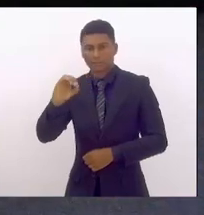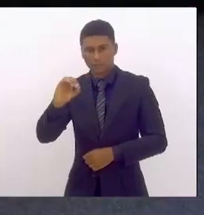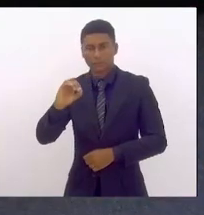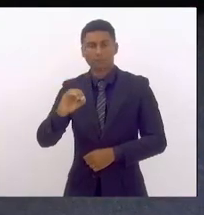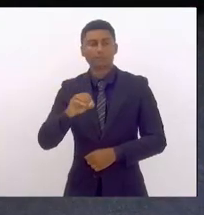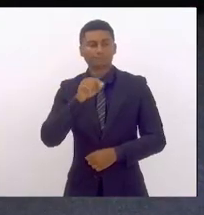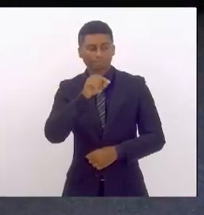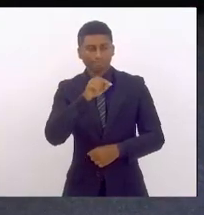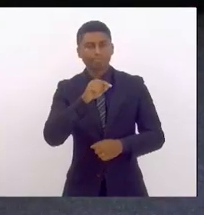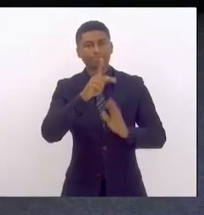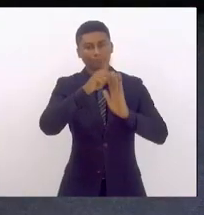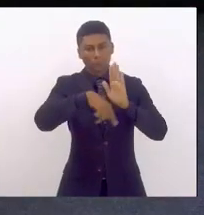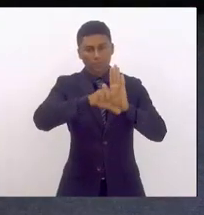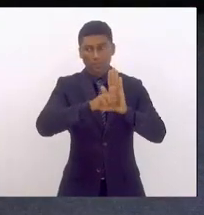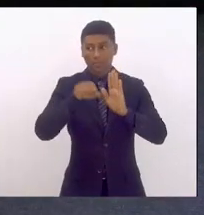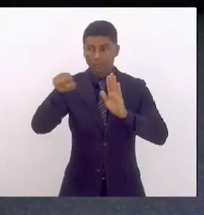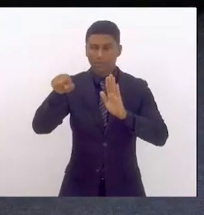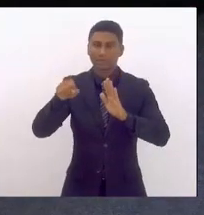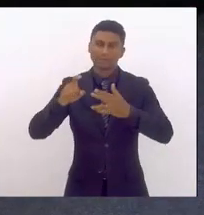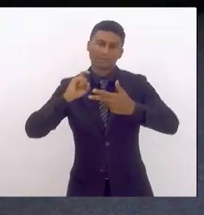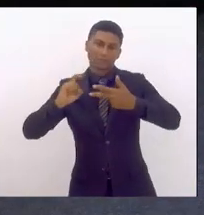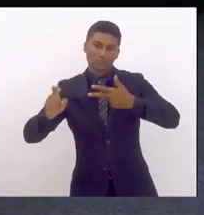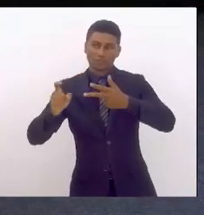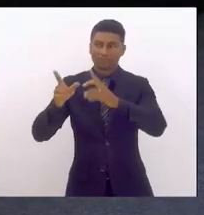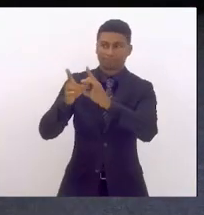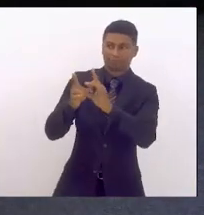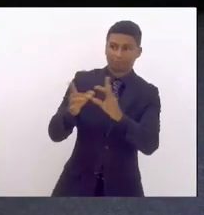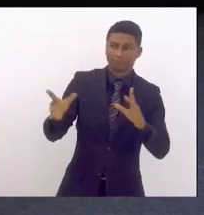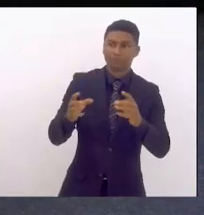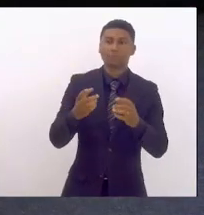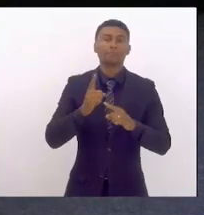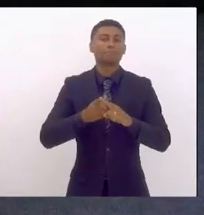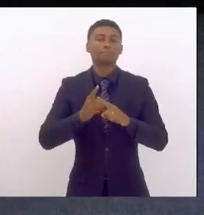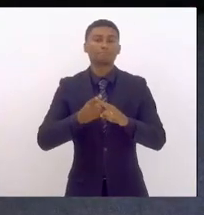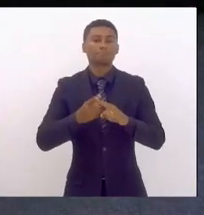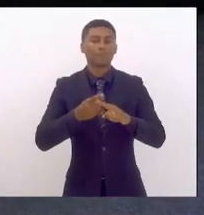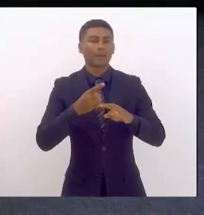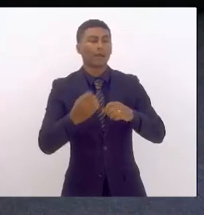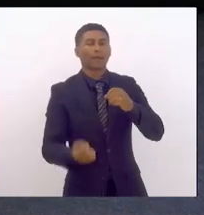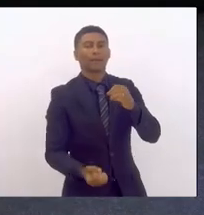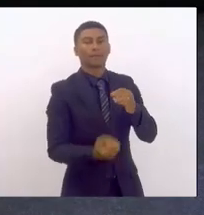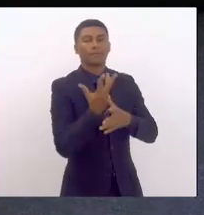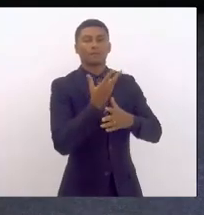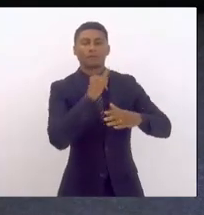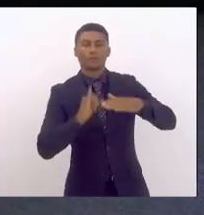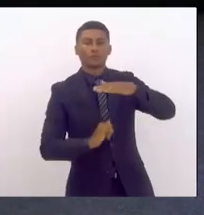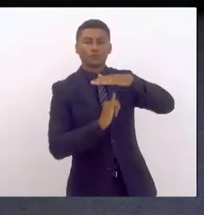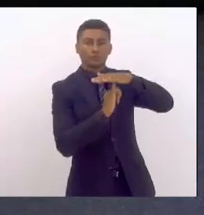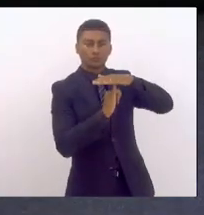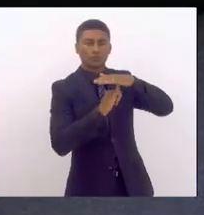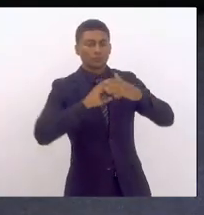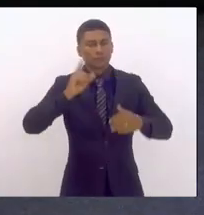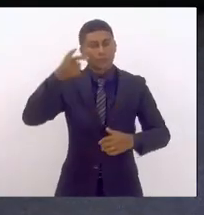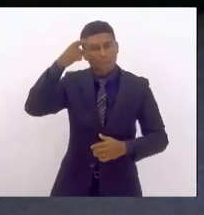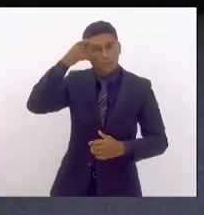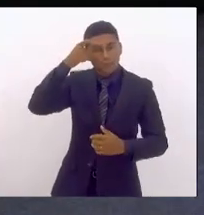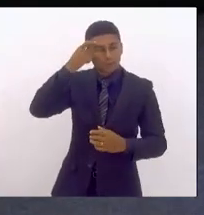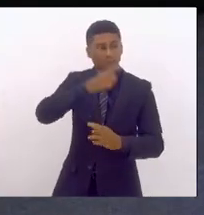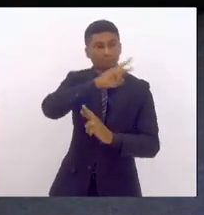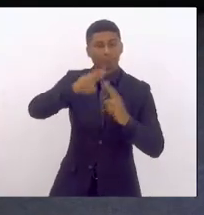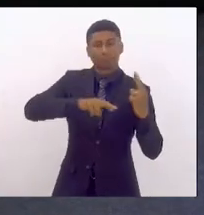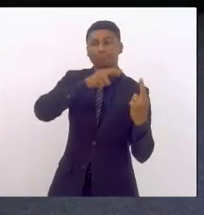autorizativo no sentido de criar o institutos da memória como centro de referência